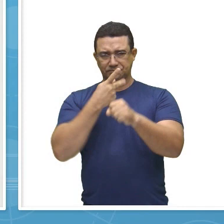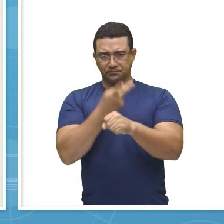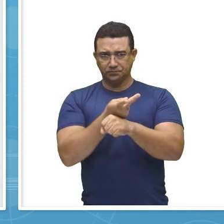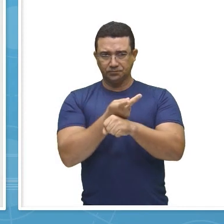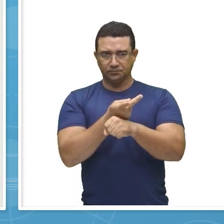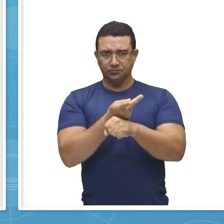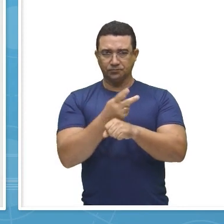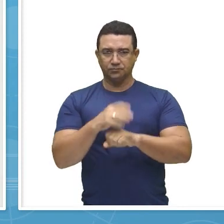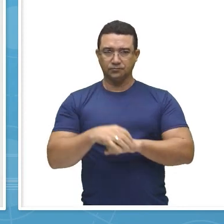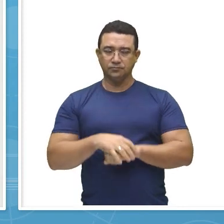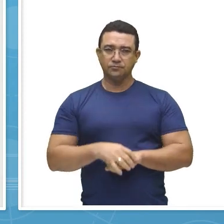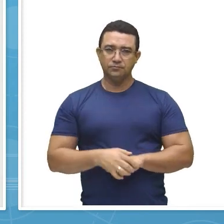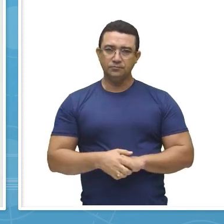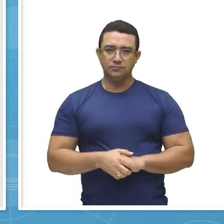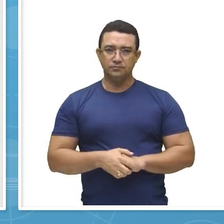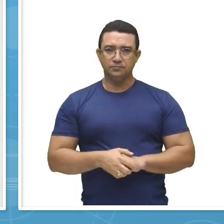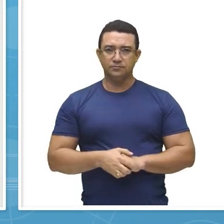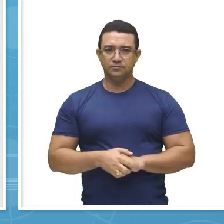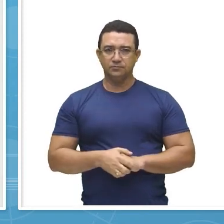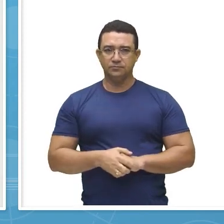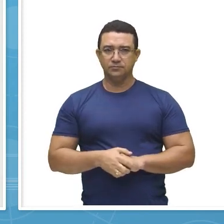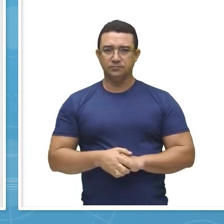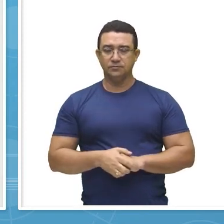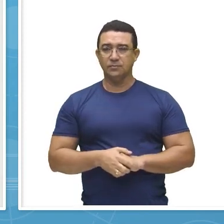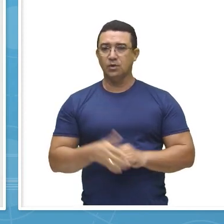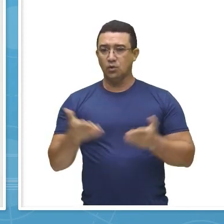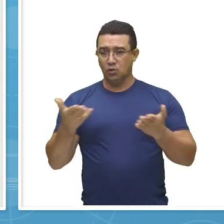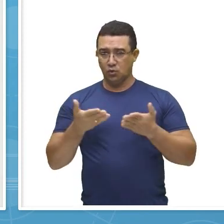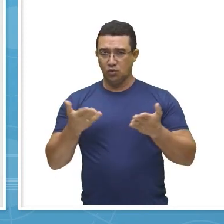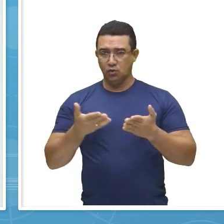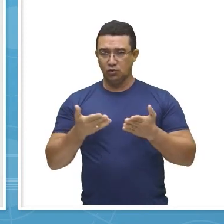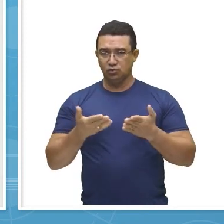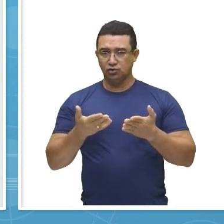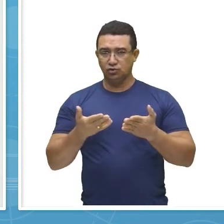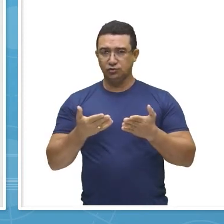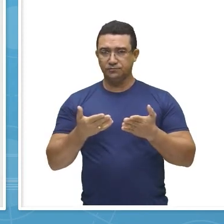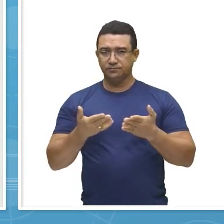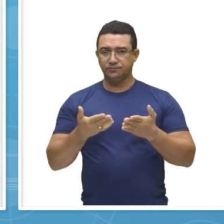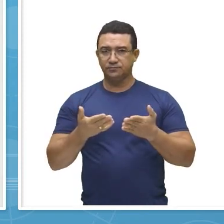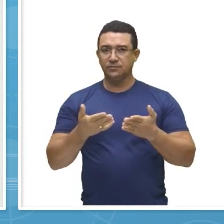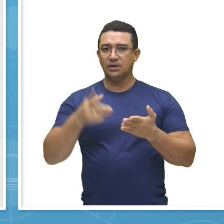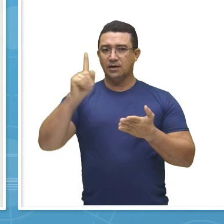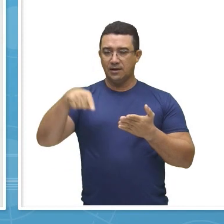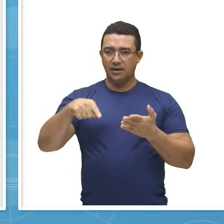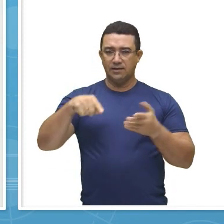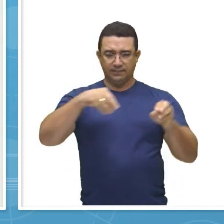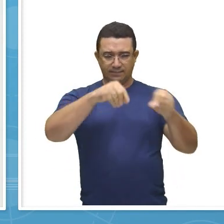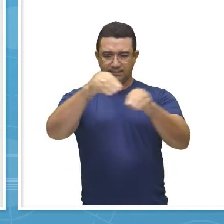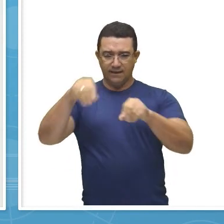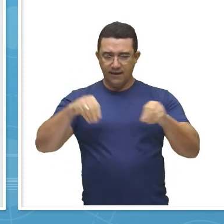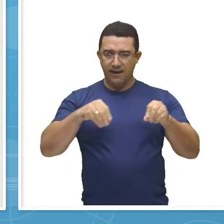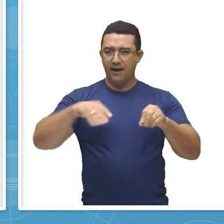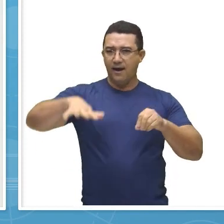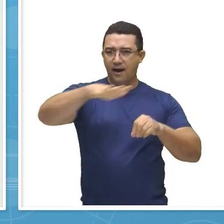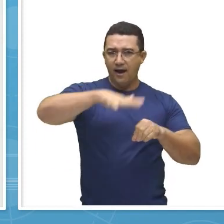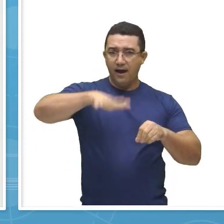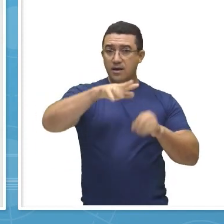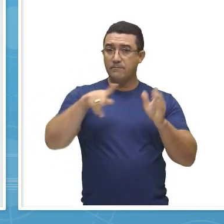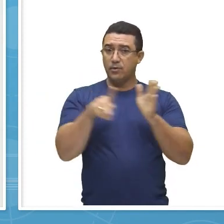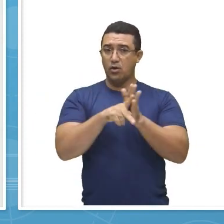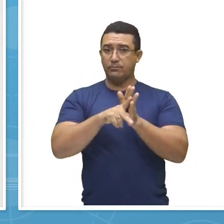E hoje, atualmente correspondia às terras, né? Às áreas do